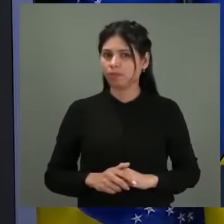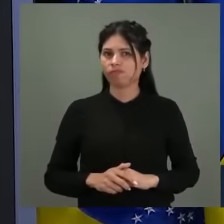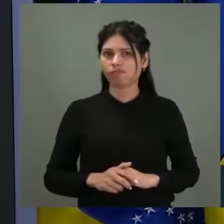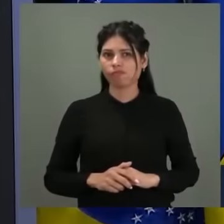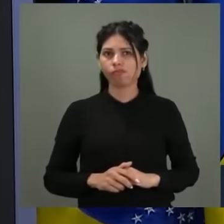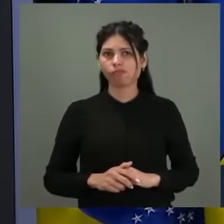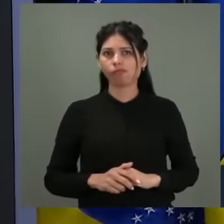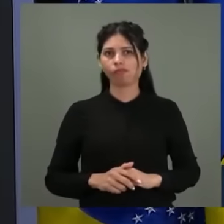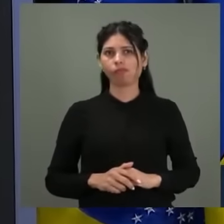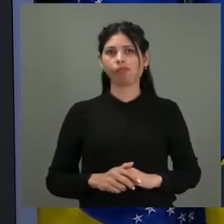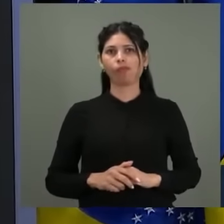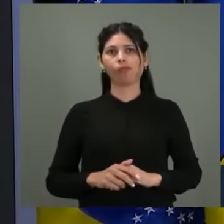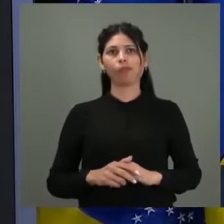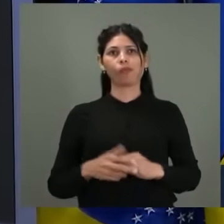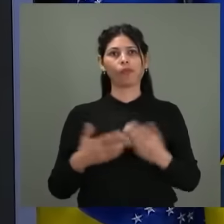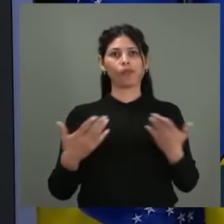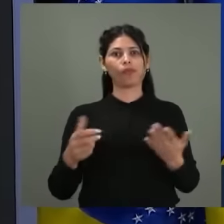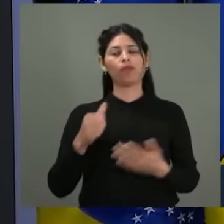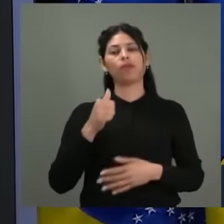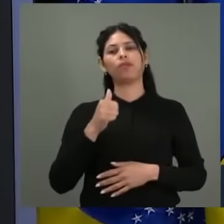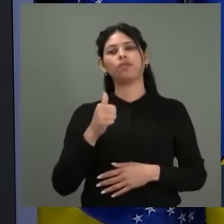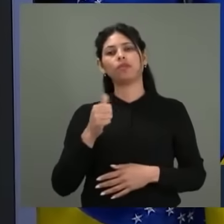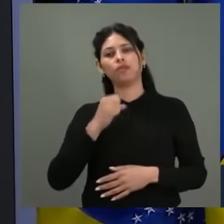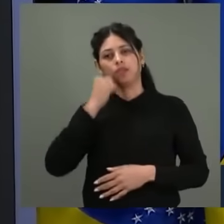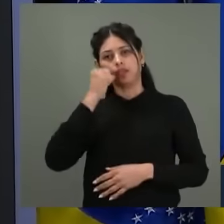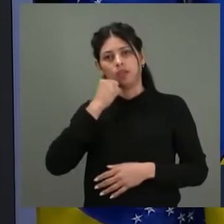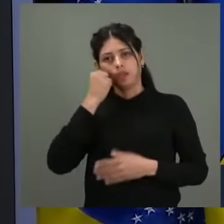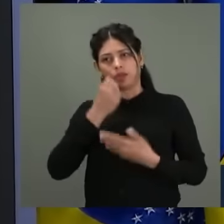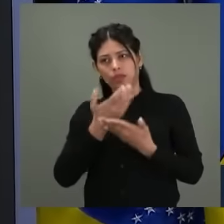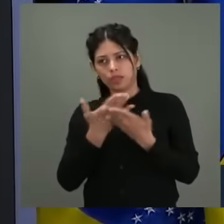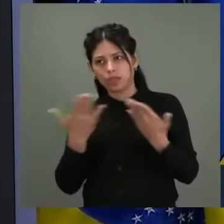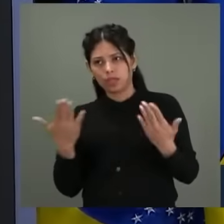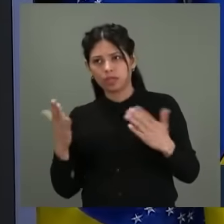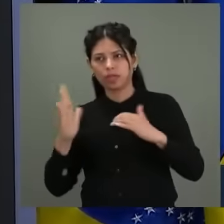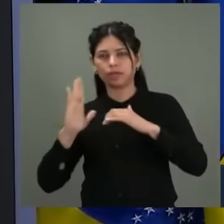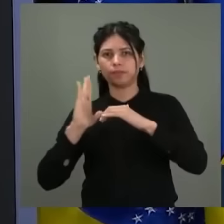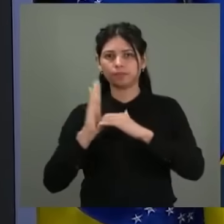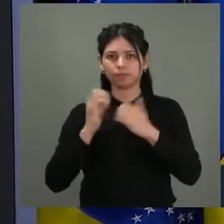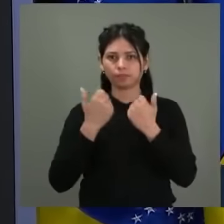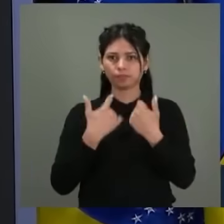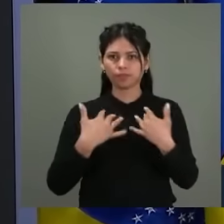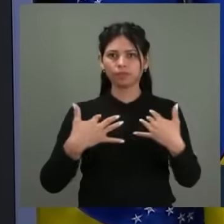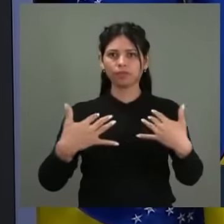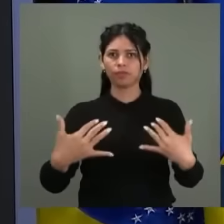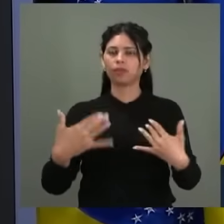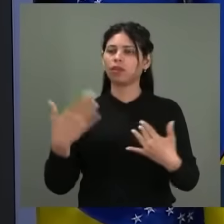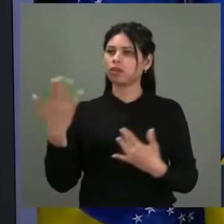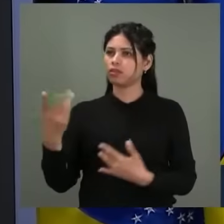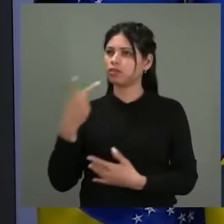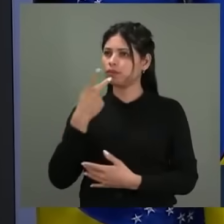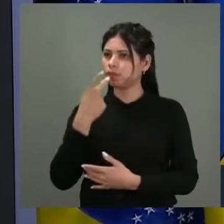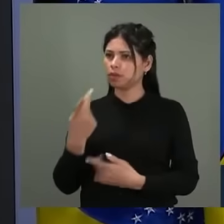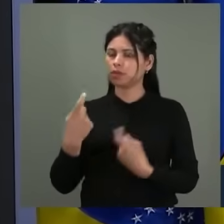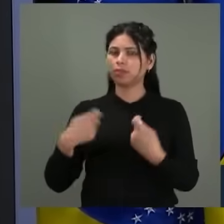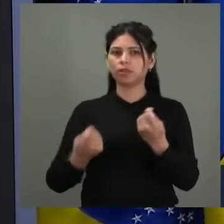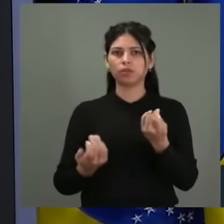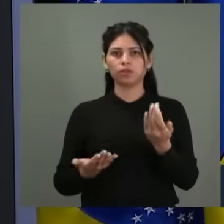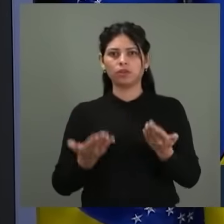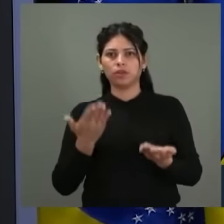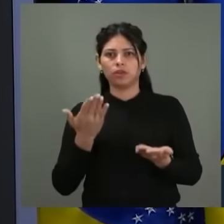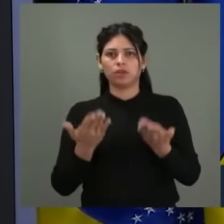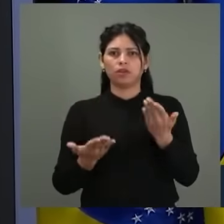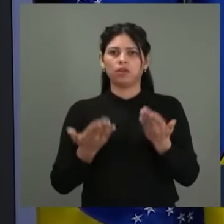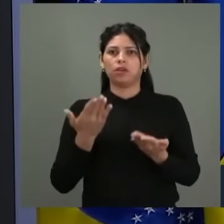forma prática. O senhor já havia dito, olha, nós precisamos restabelecer um reequilíbrio pela